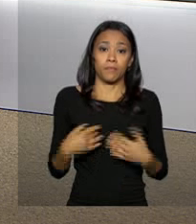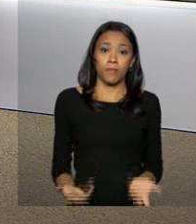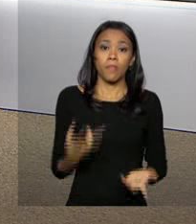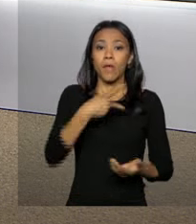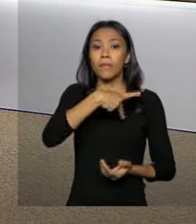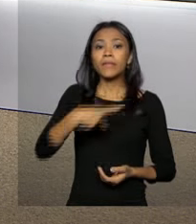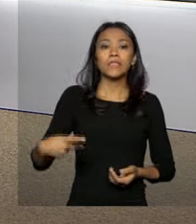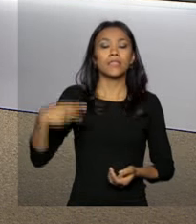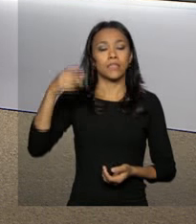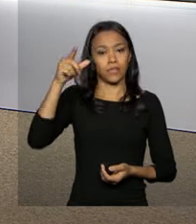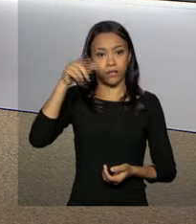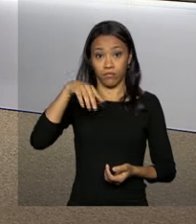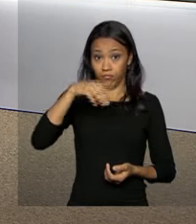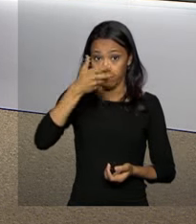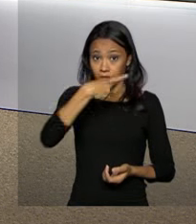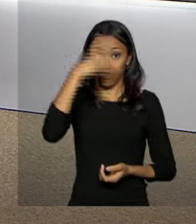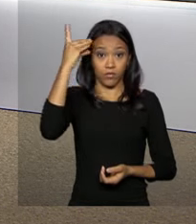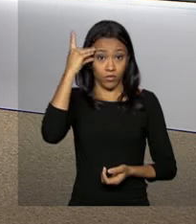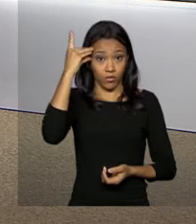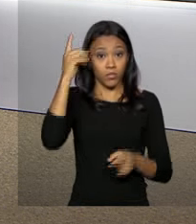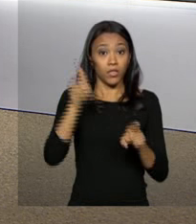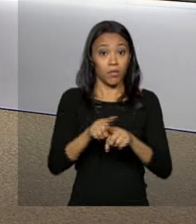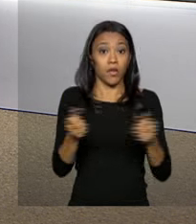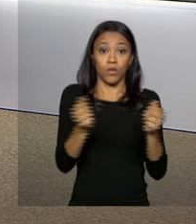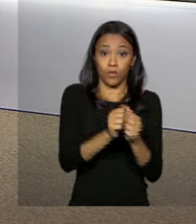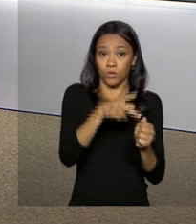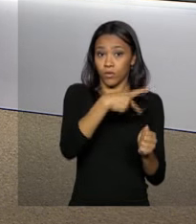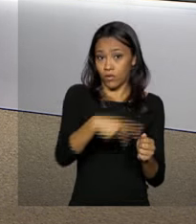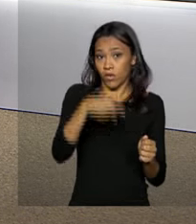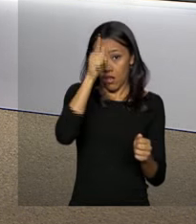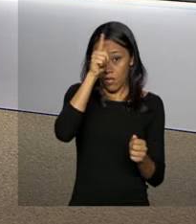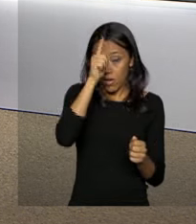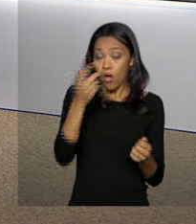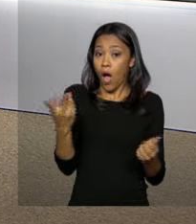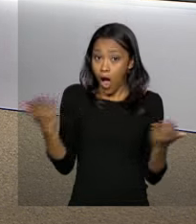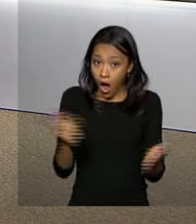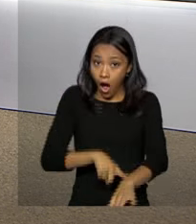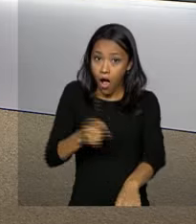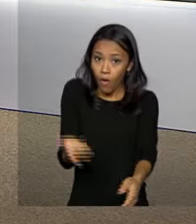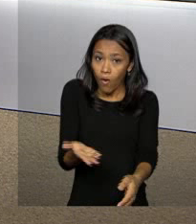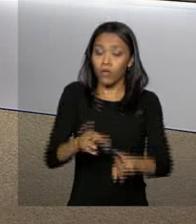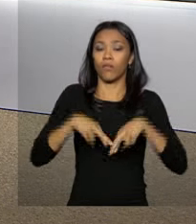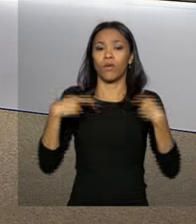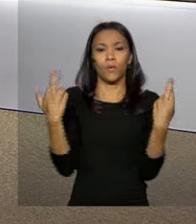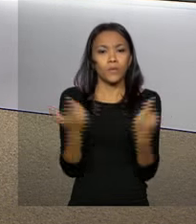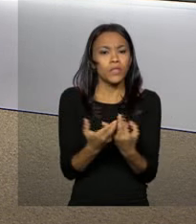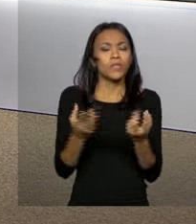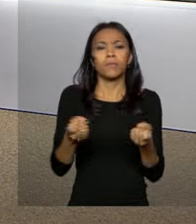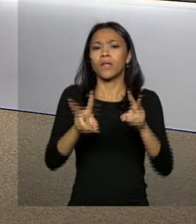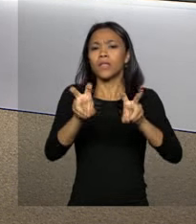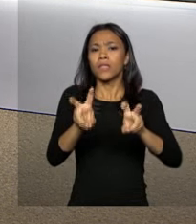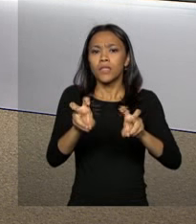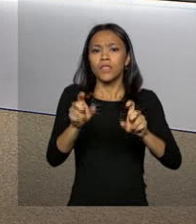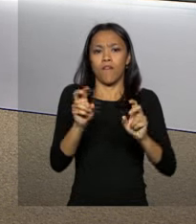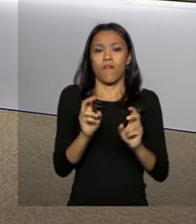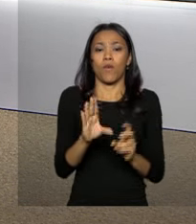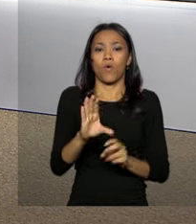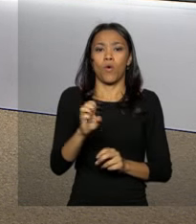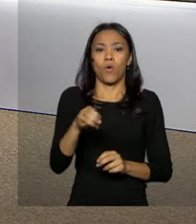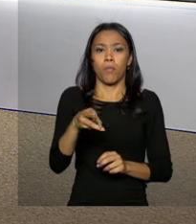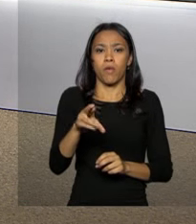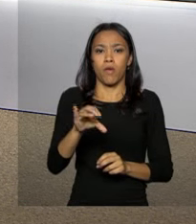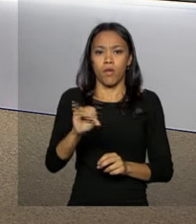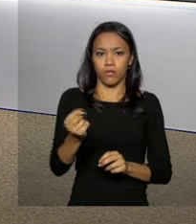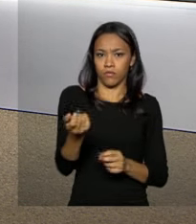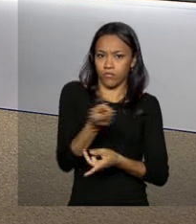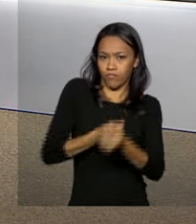Dilma Rousseff e a chanceler alemã Angela Merkel estão reunidas neste momento para tratar da ampliação do comércio entre os dois países,